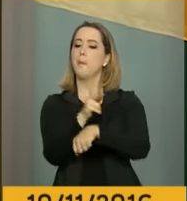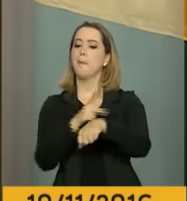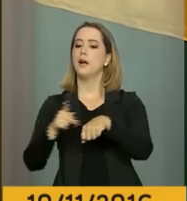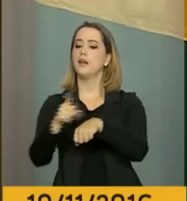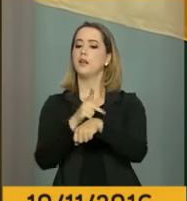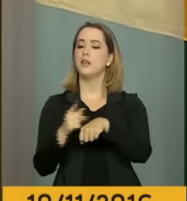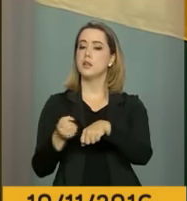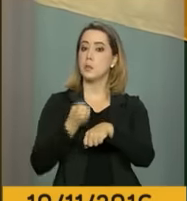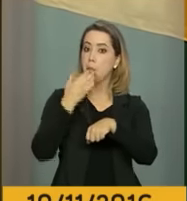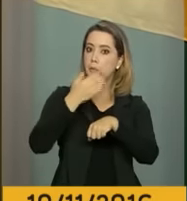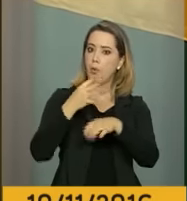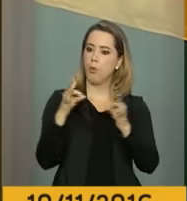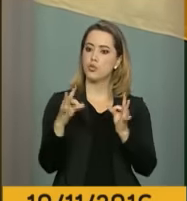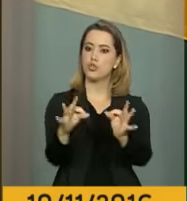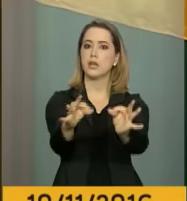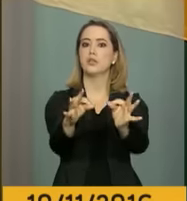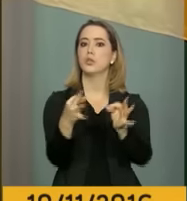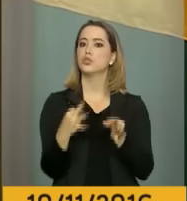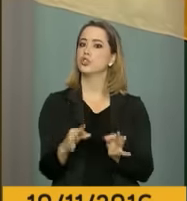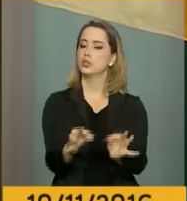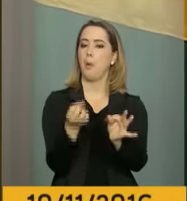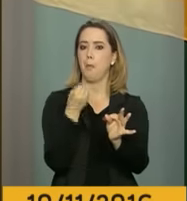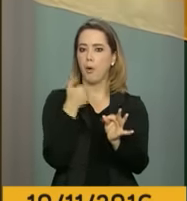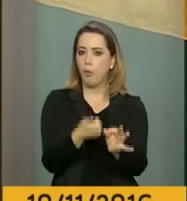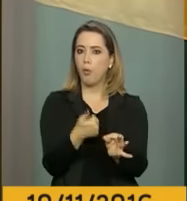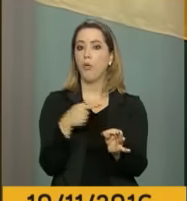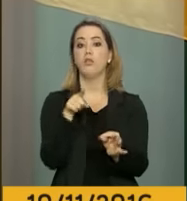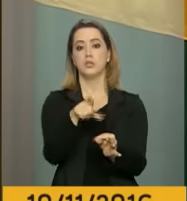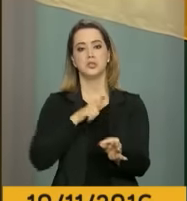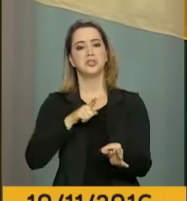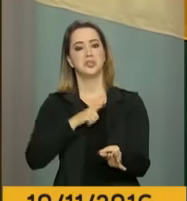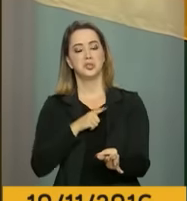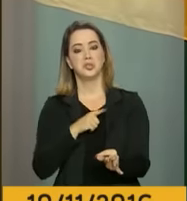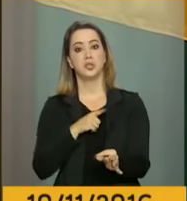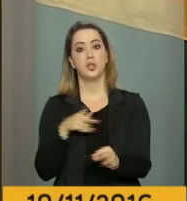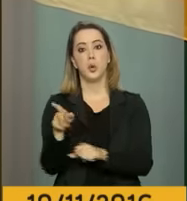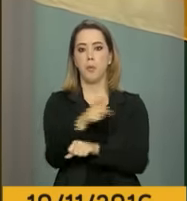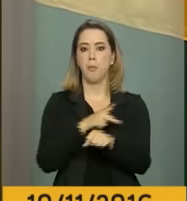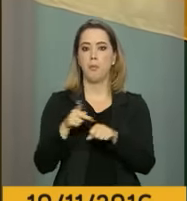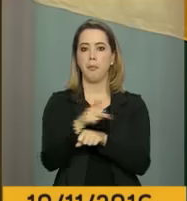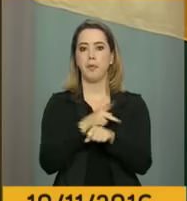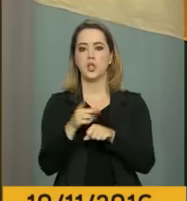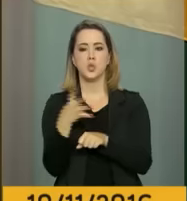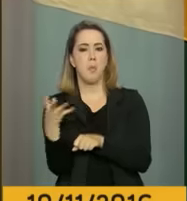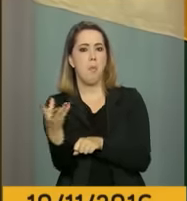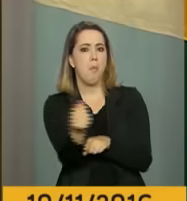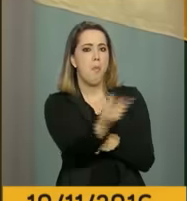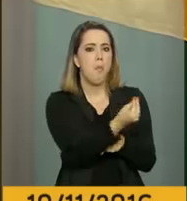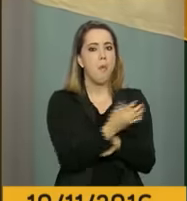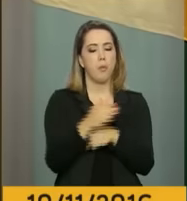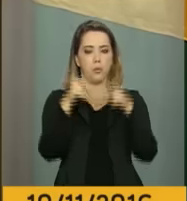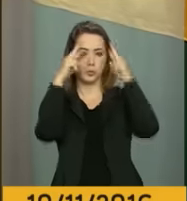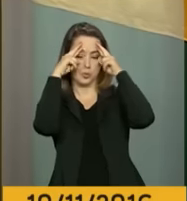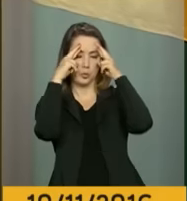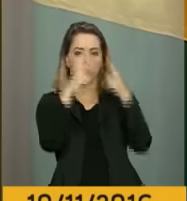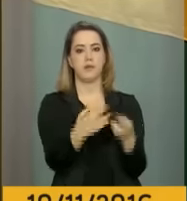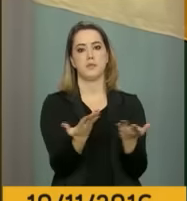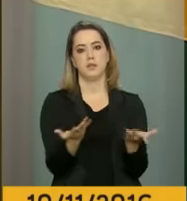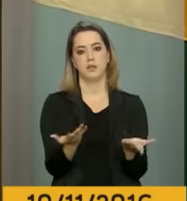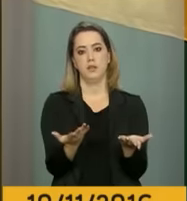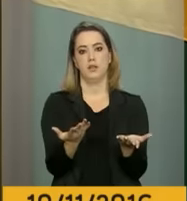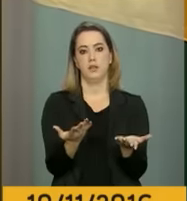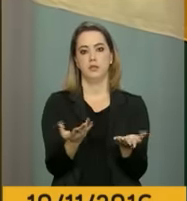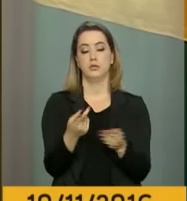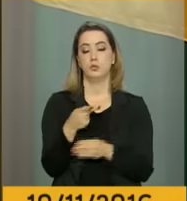tecnologicamente avançado, você tem um país extremamente respeitado. É interessante que não basta Não basta dizer dos